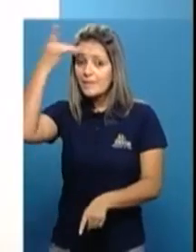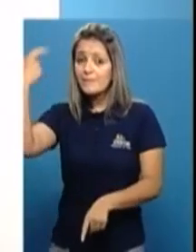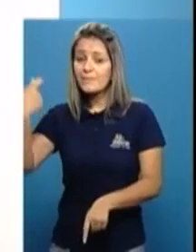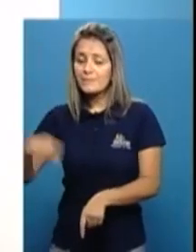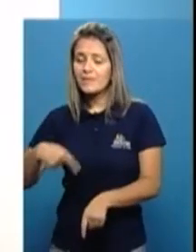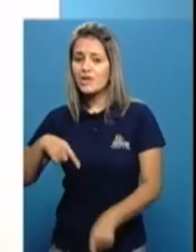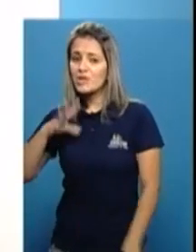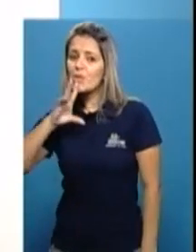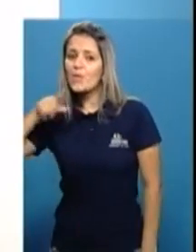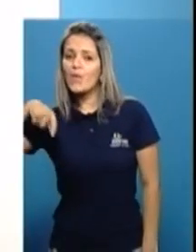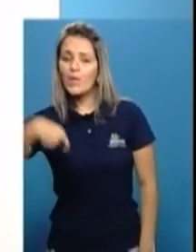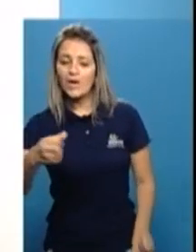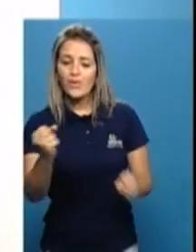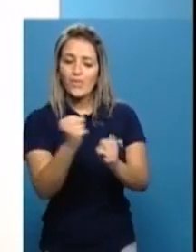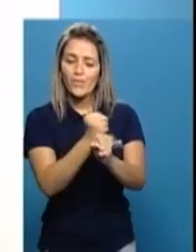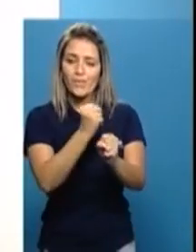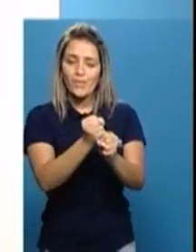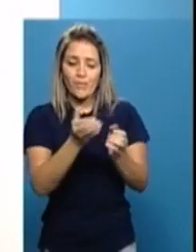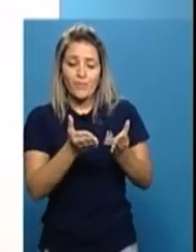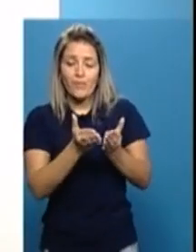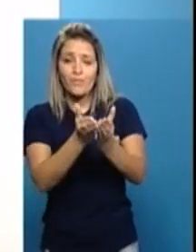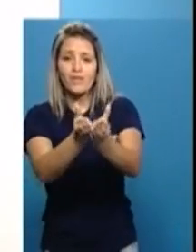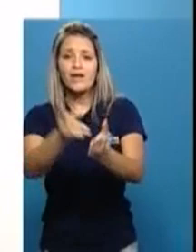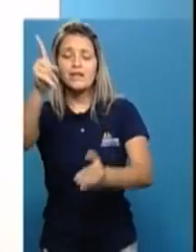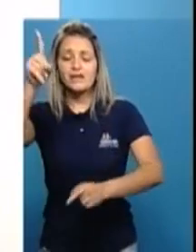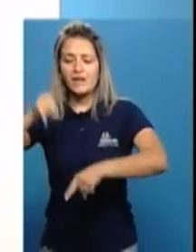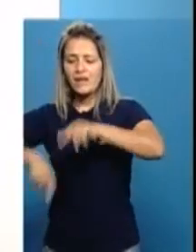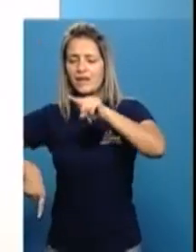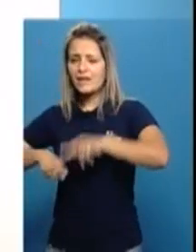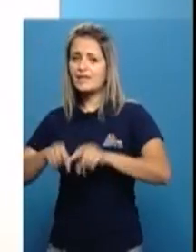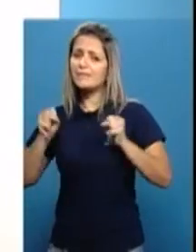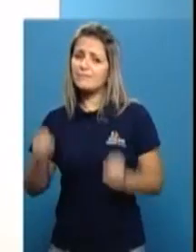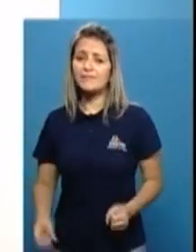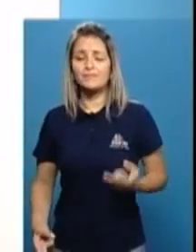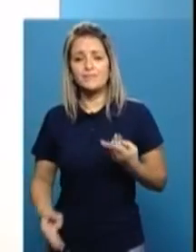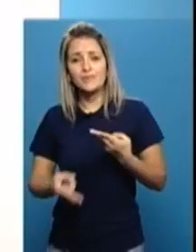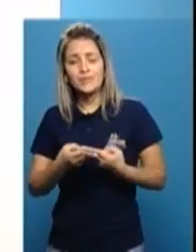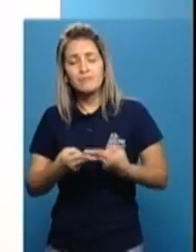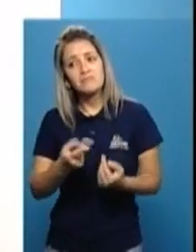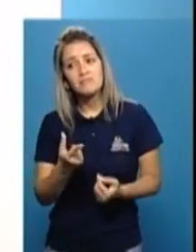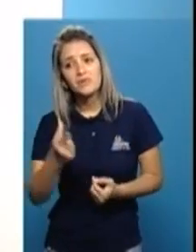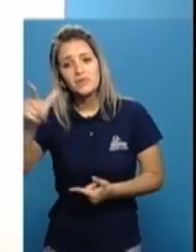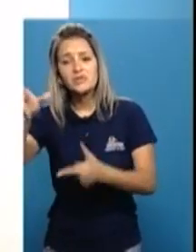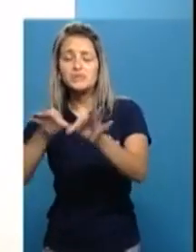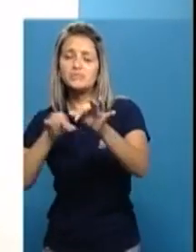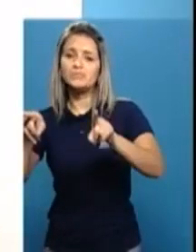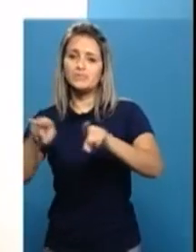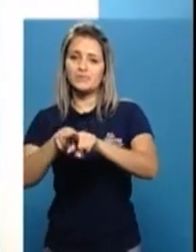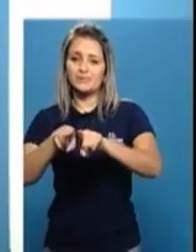especializada e eles utilizam equipamentos de uso geral, em que você pode usar em outros